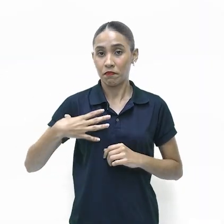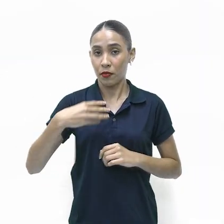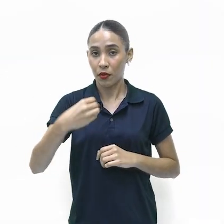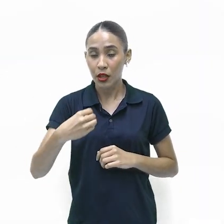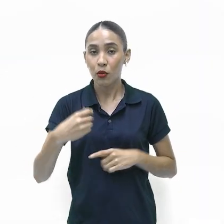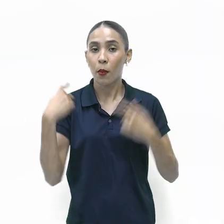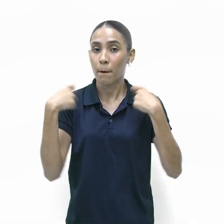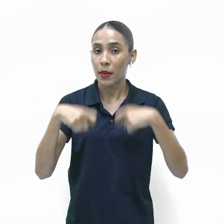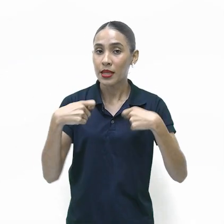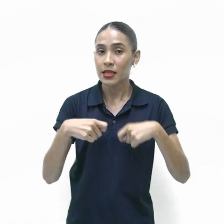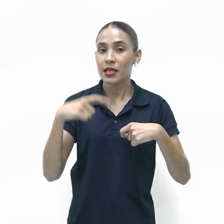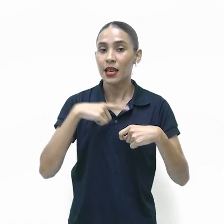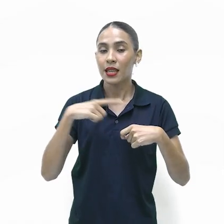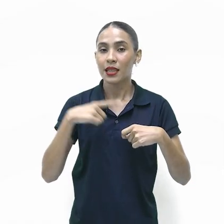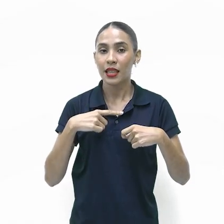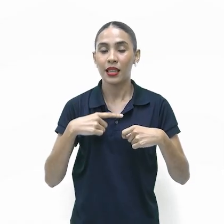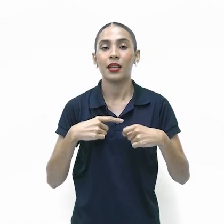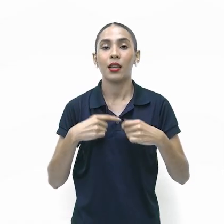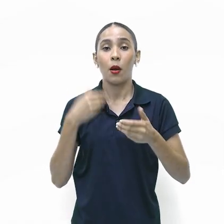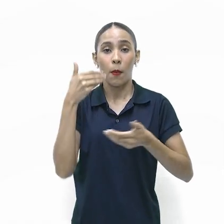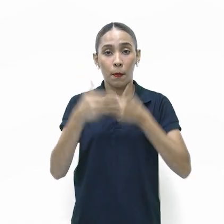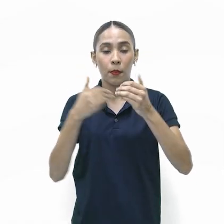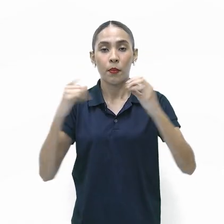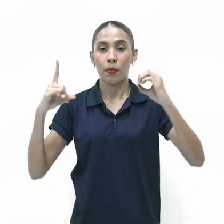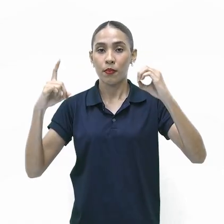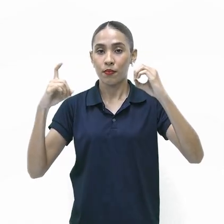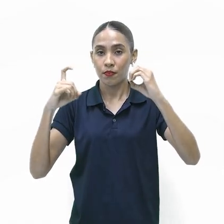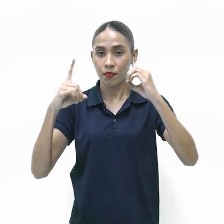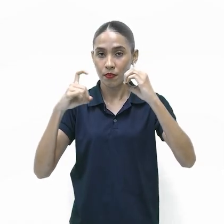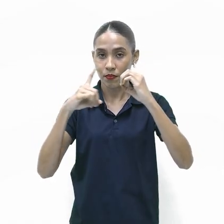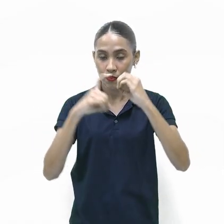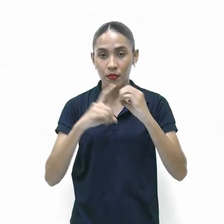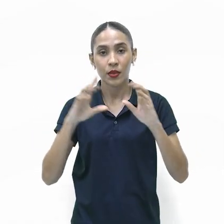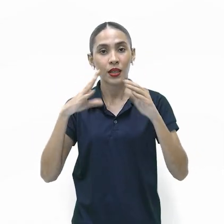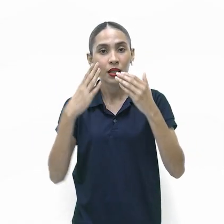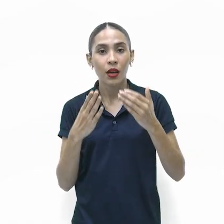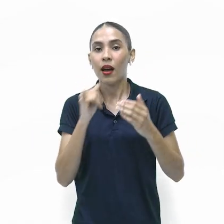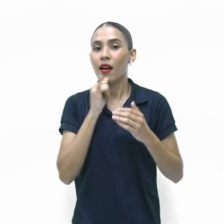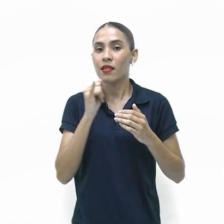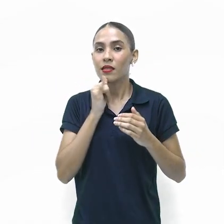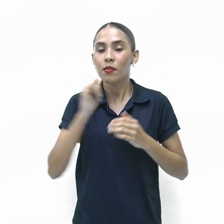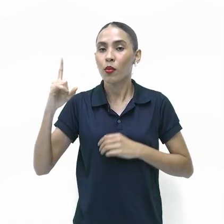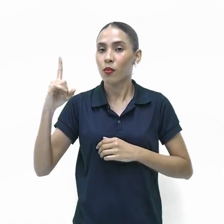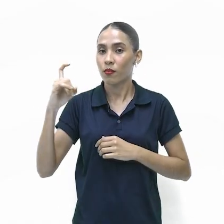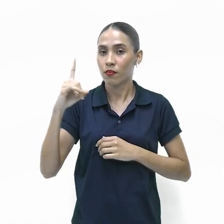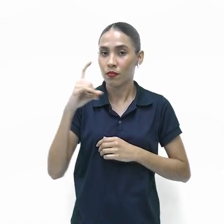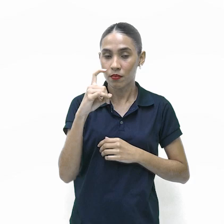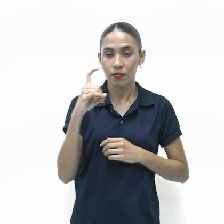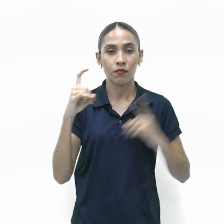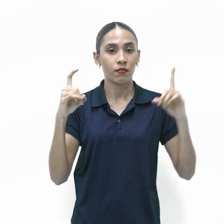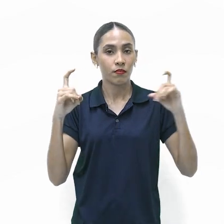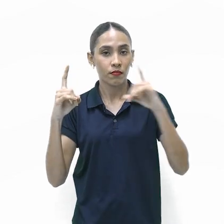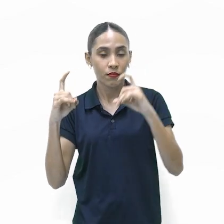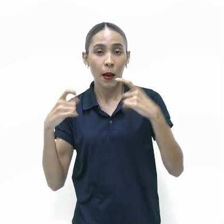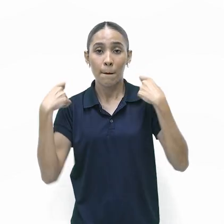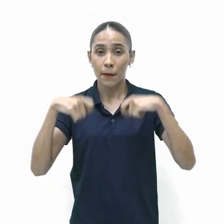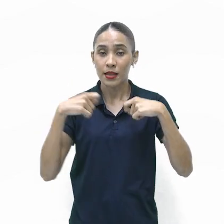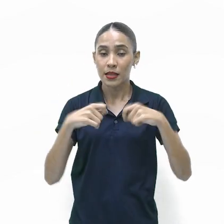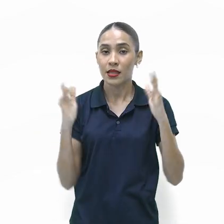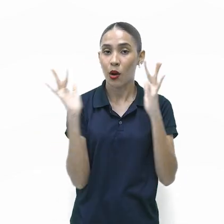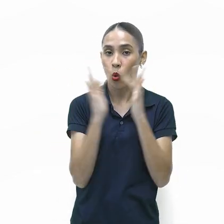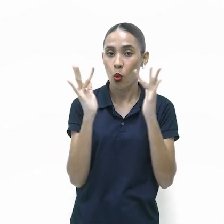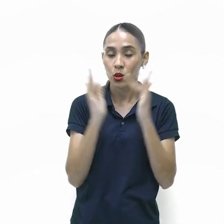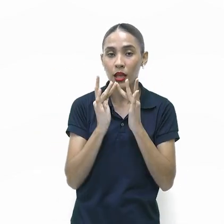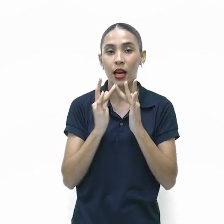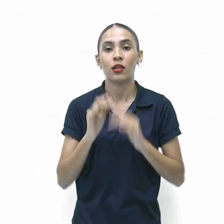necessário que ocorra o processo de fecundação. E nesse processo, 2 gametas precisam se encontrar. O gameta